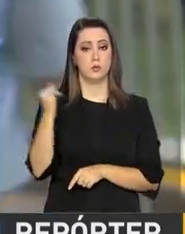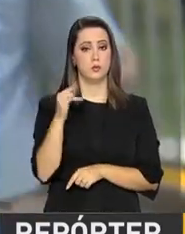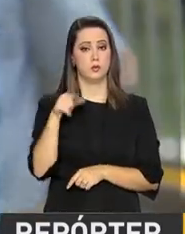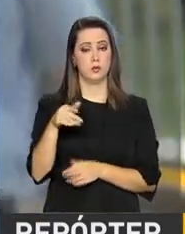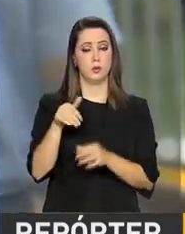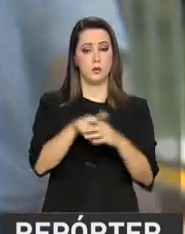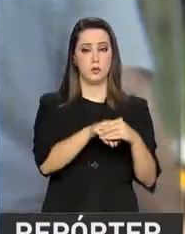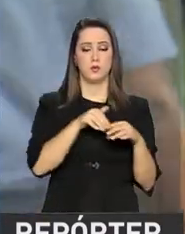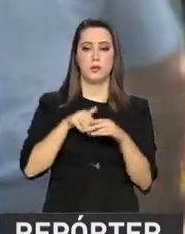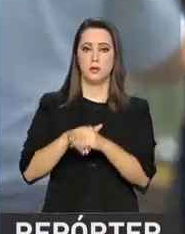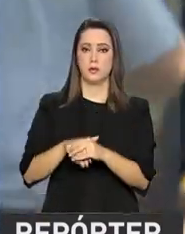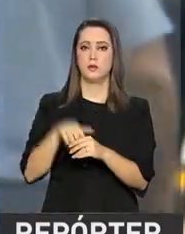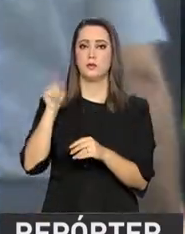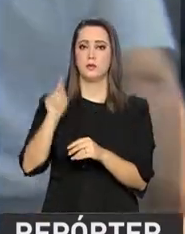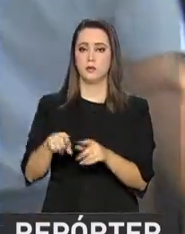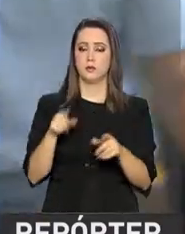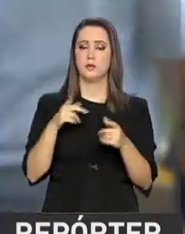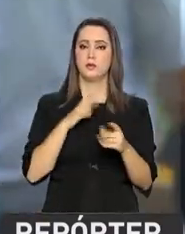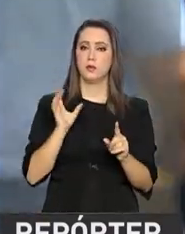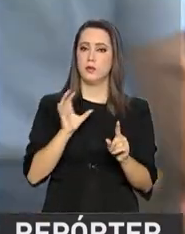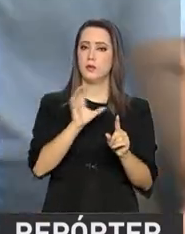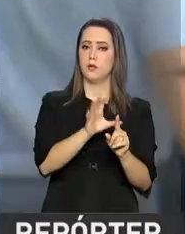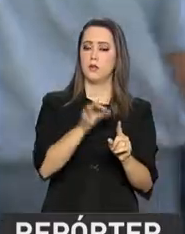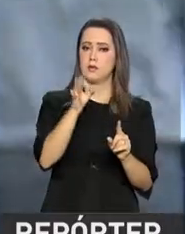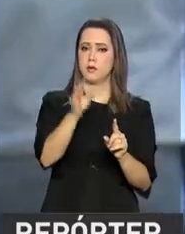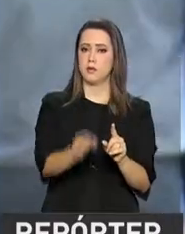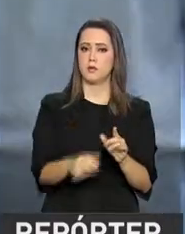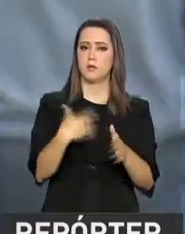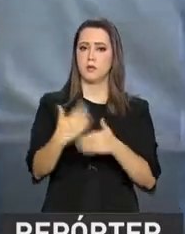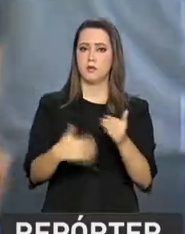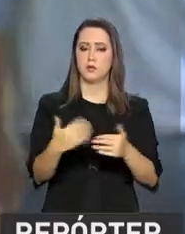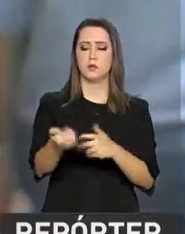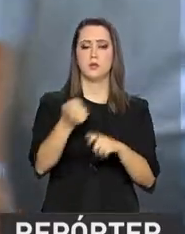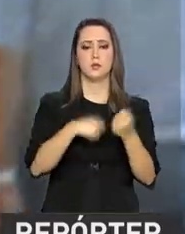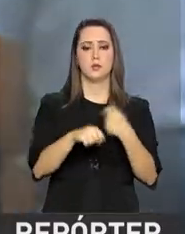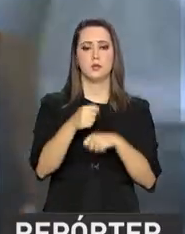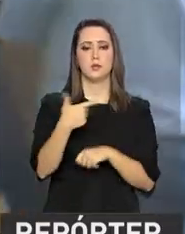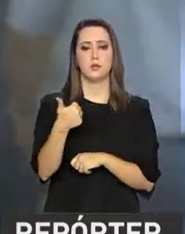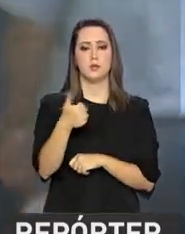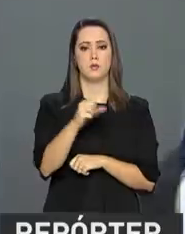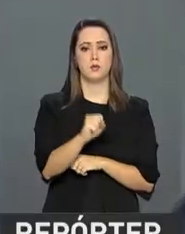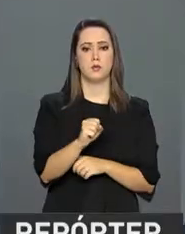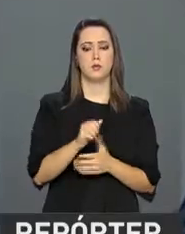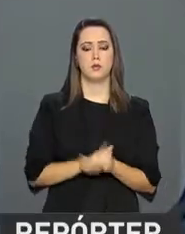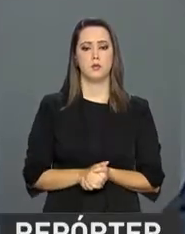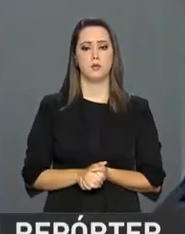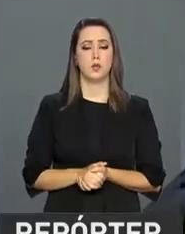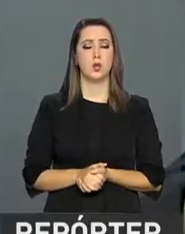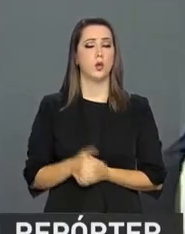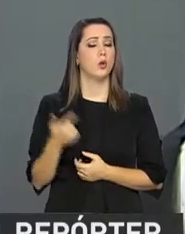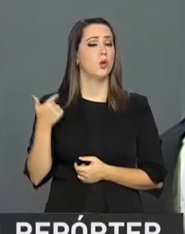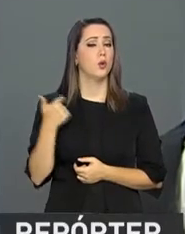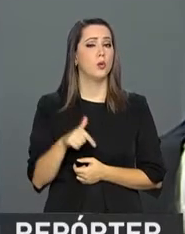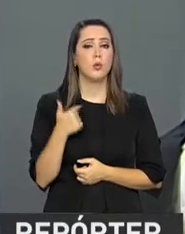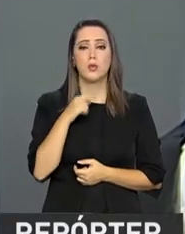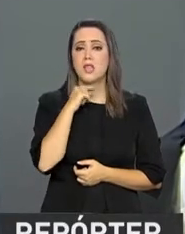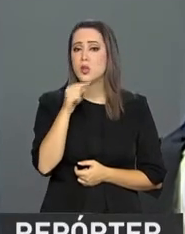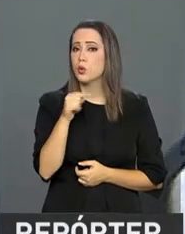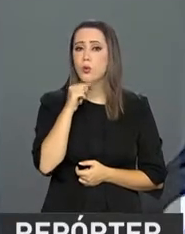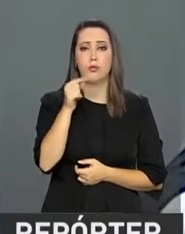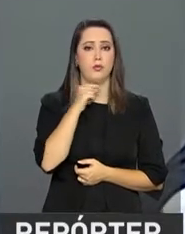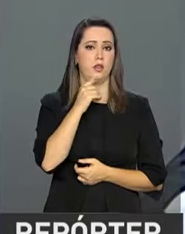votação da reforma vai ter impacto no desempenho da economia no ano que vem não há dúvida de que